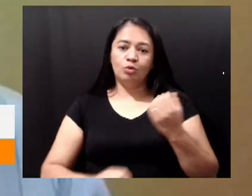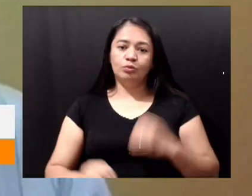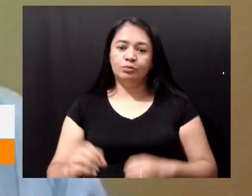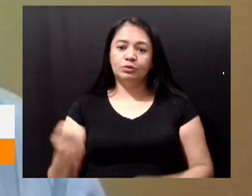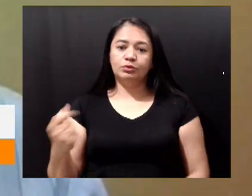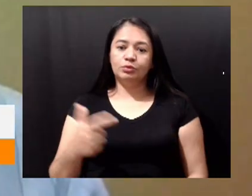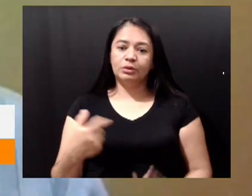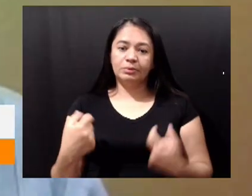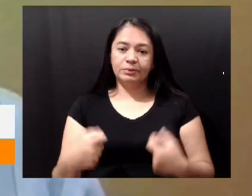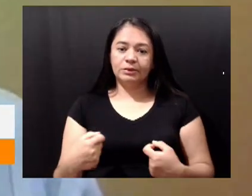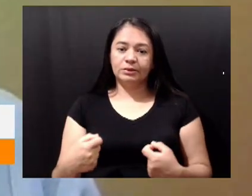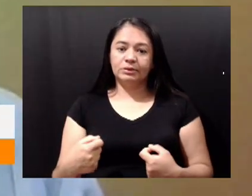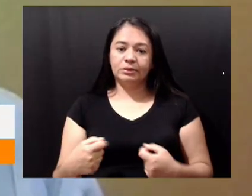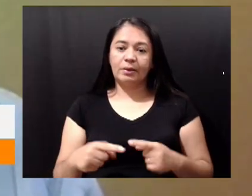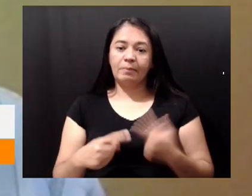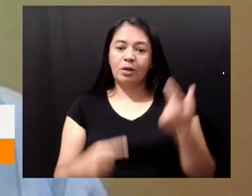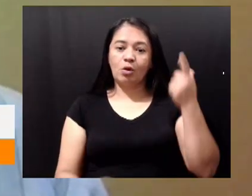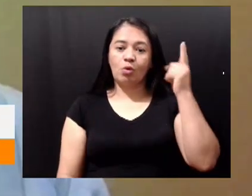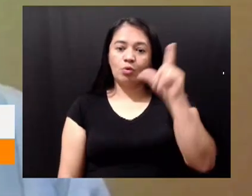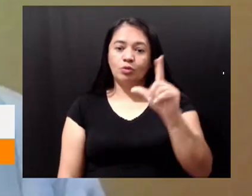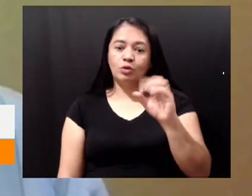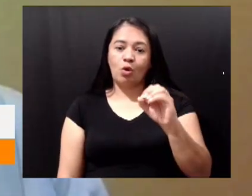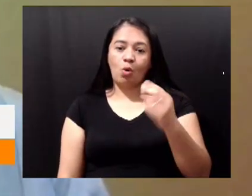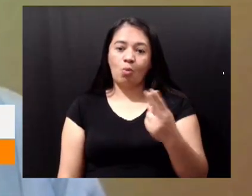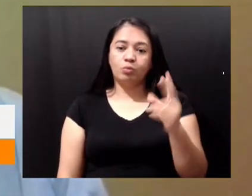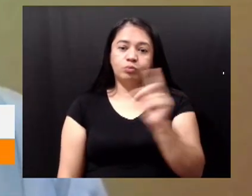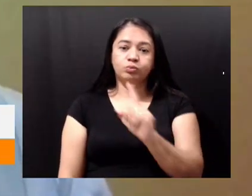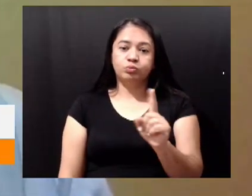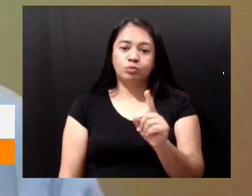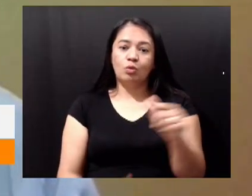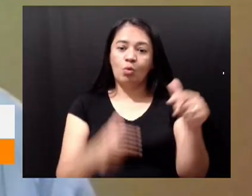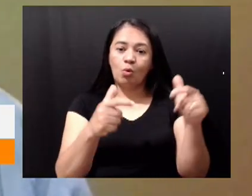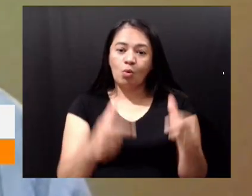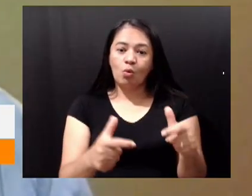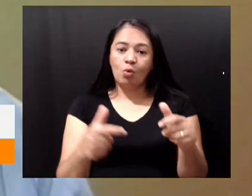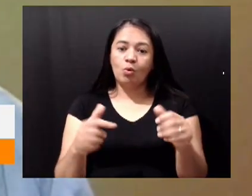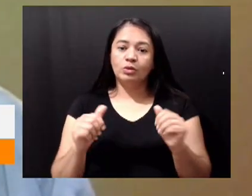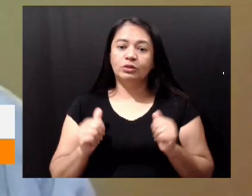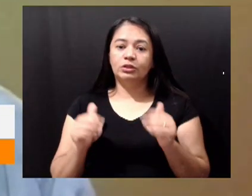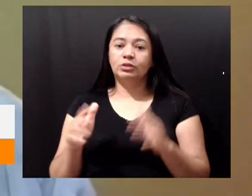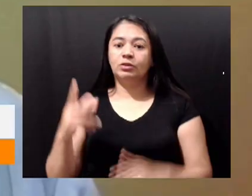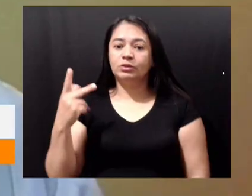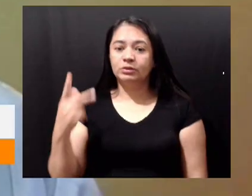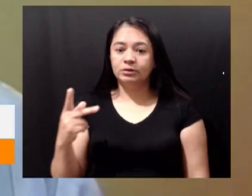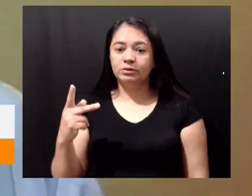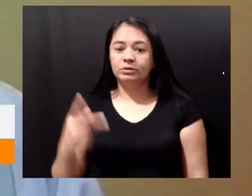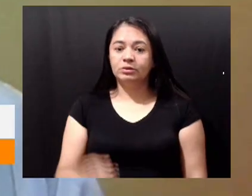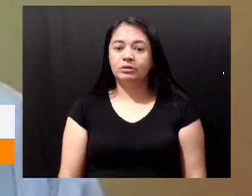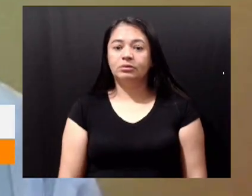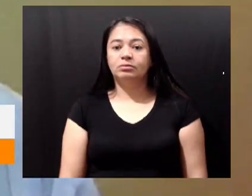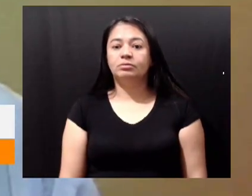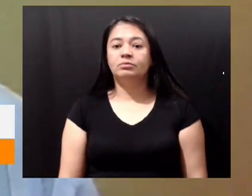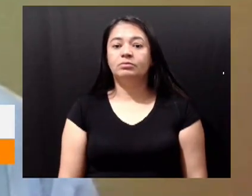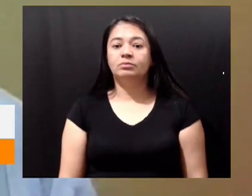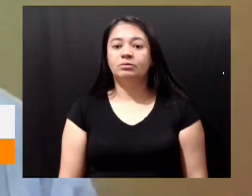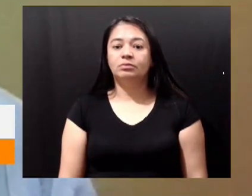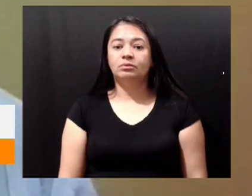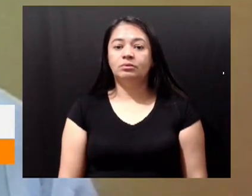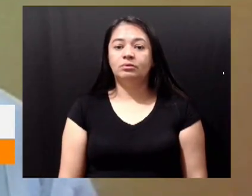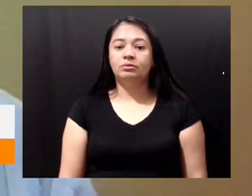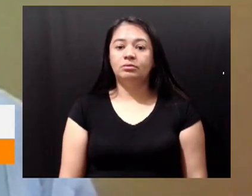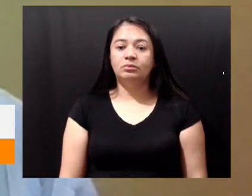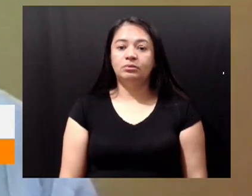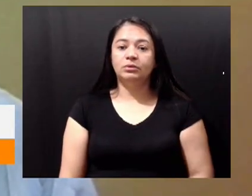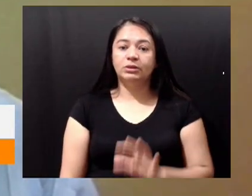ele atinja ou não atinja o local de ação dele, né, como deveria. E isso, o